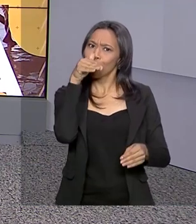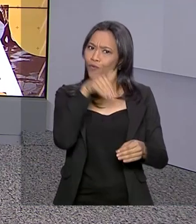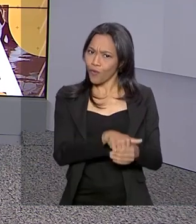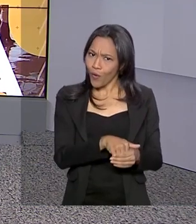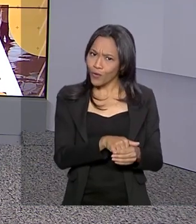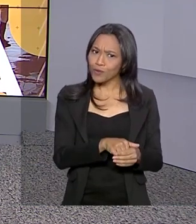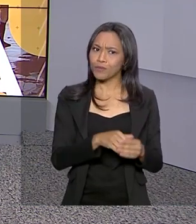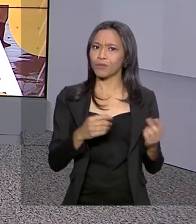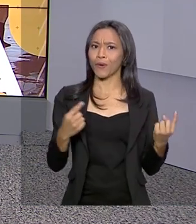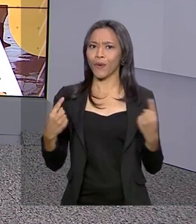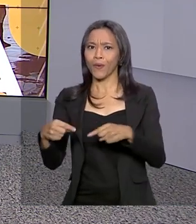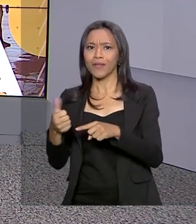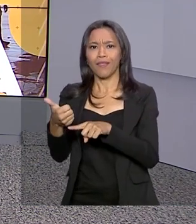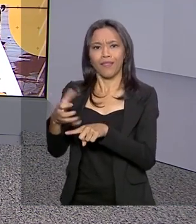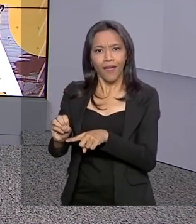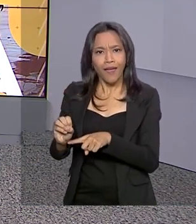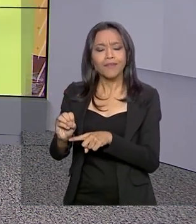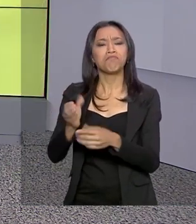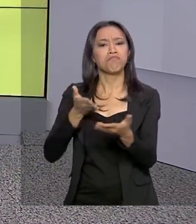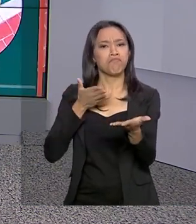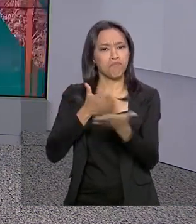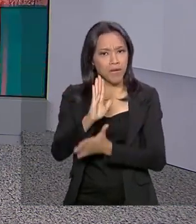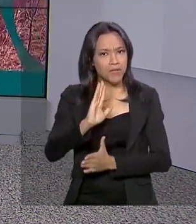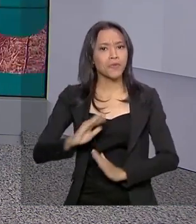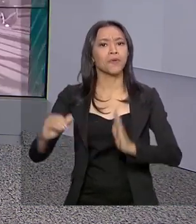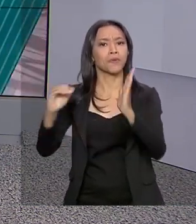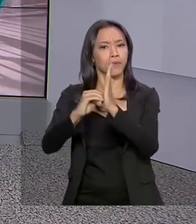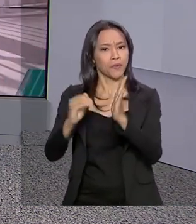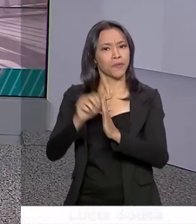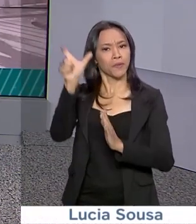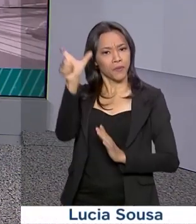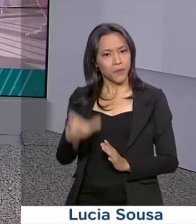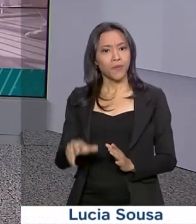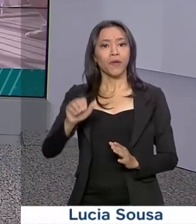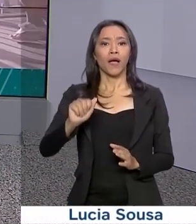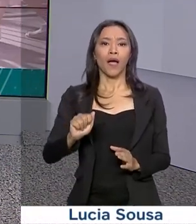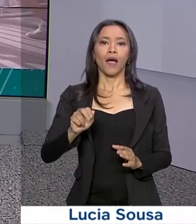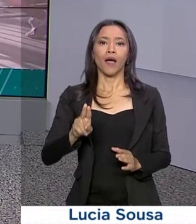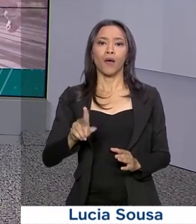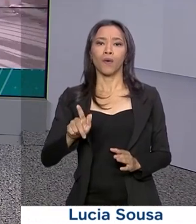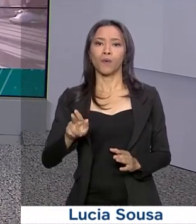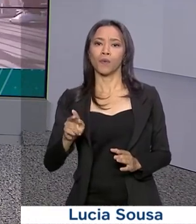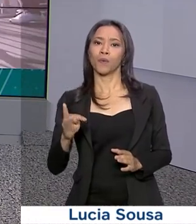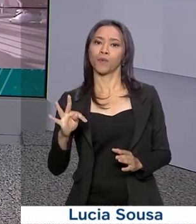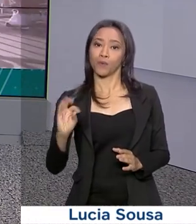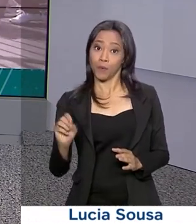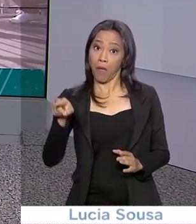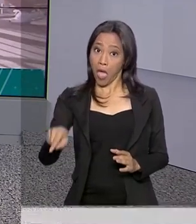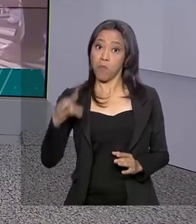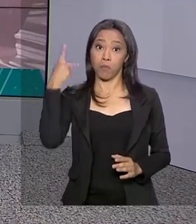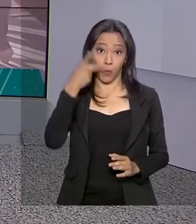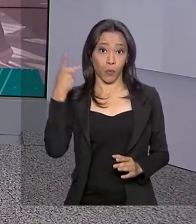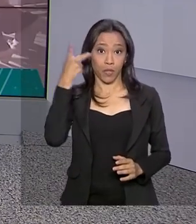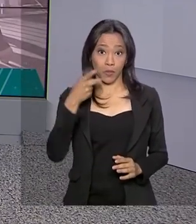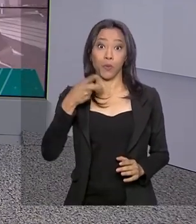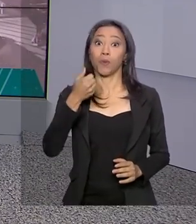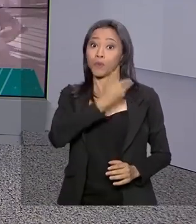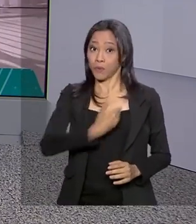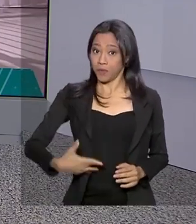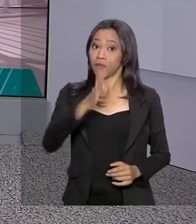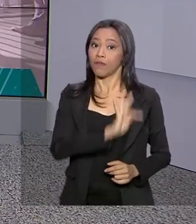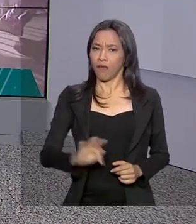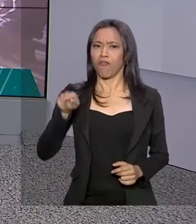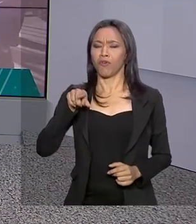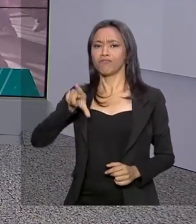votos a 10 o senado aprovou alguns usuários para o cargo de procurador-geral da república ele foi indicado